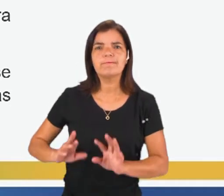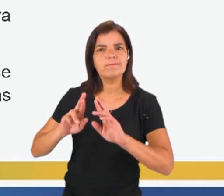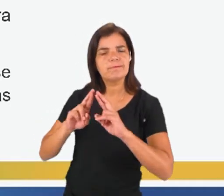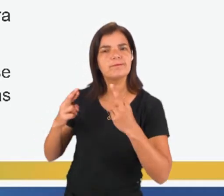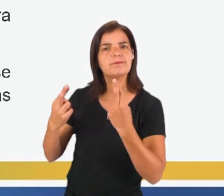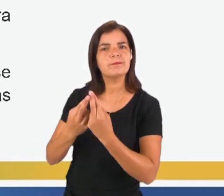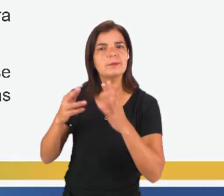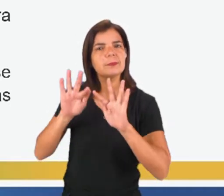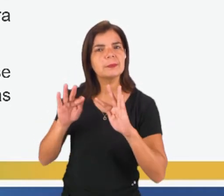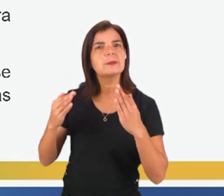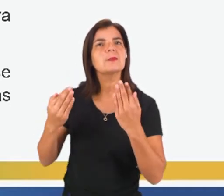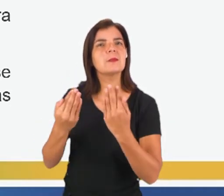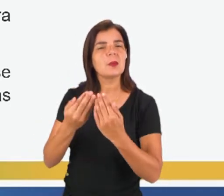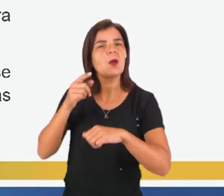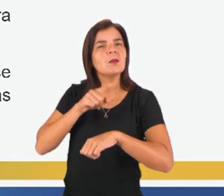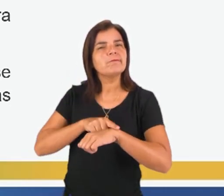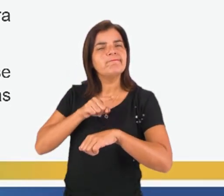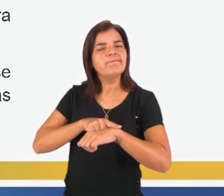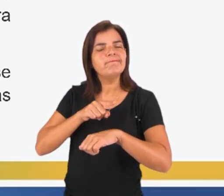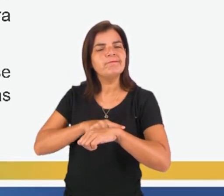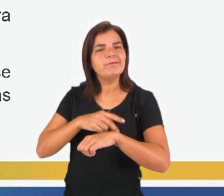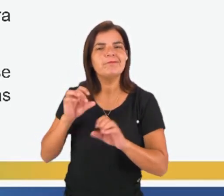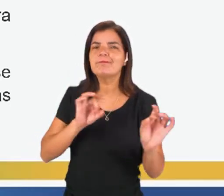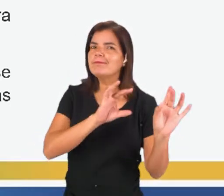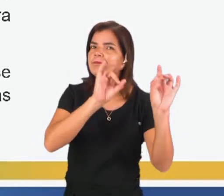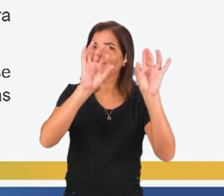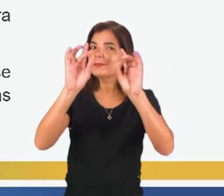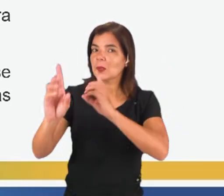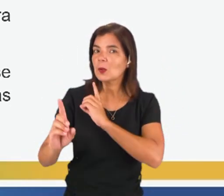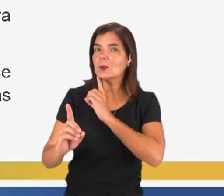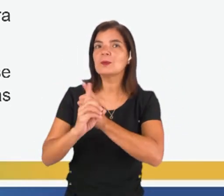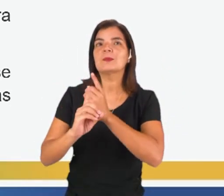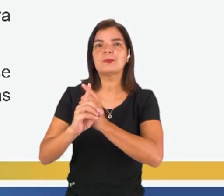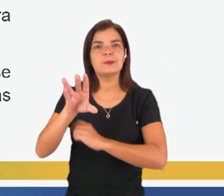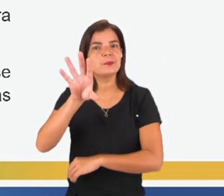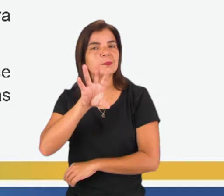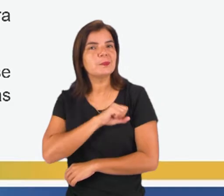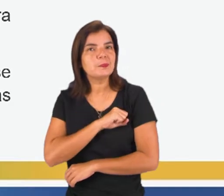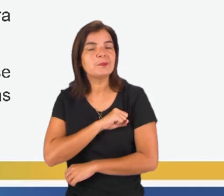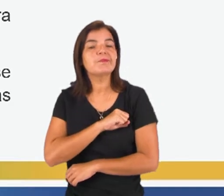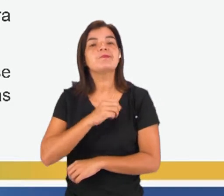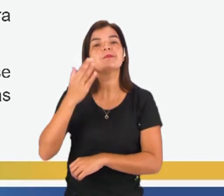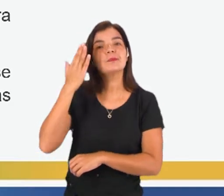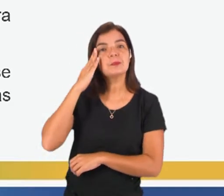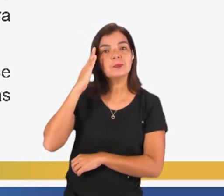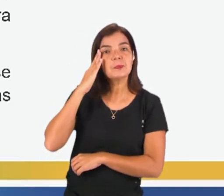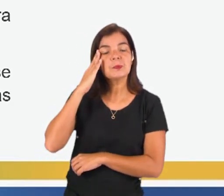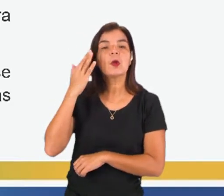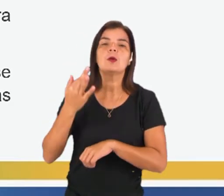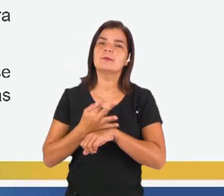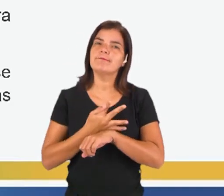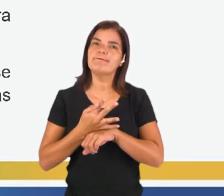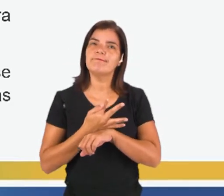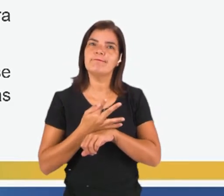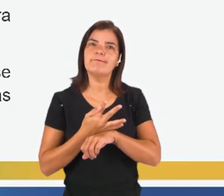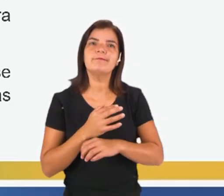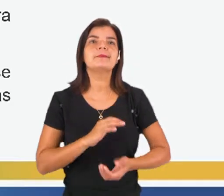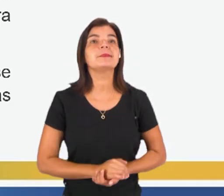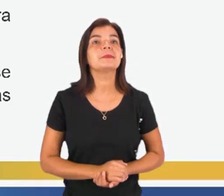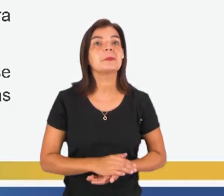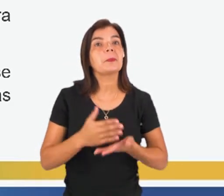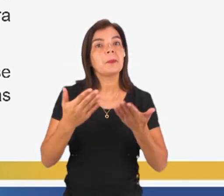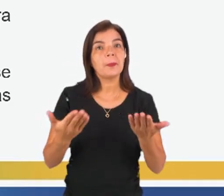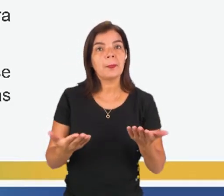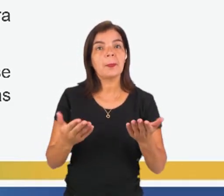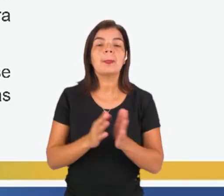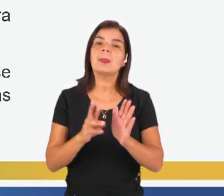a família e curtir esse momento tão especial de encontro, amor, compreensão e tolerância. Por